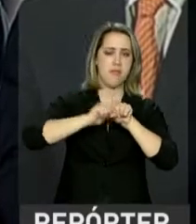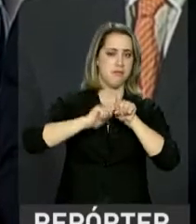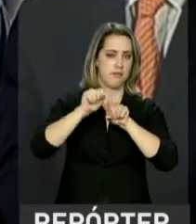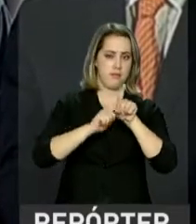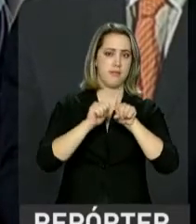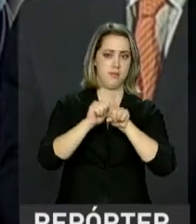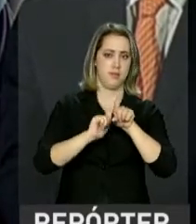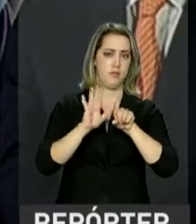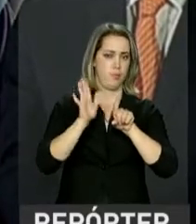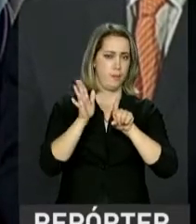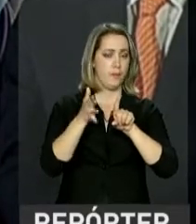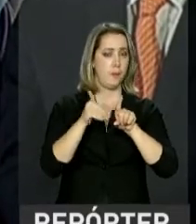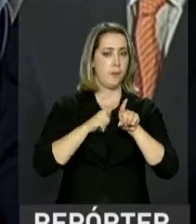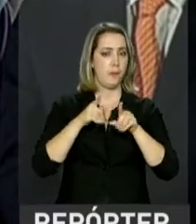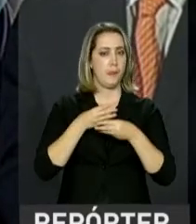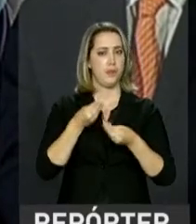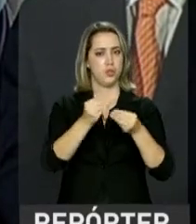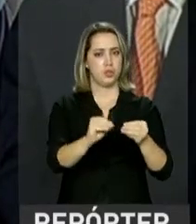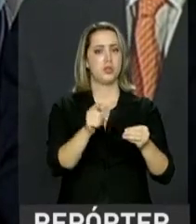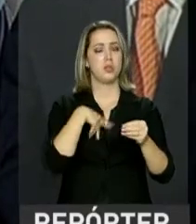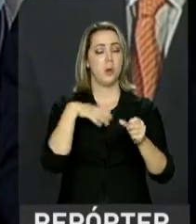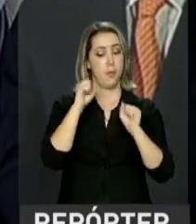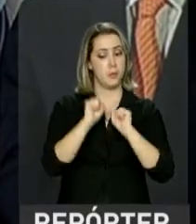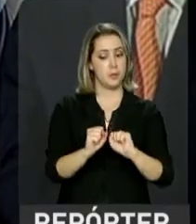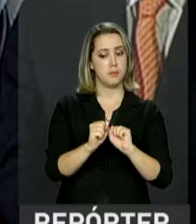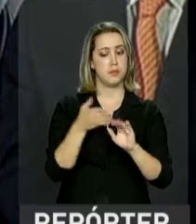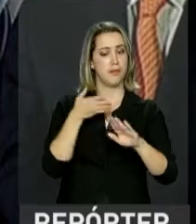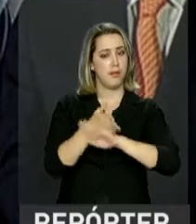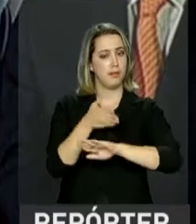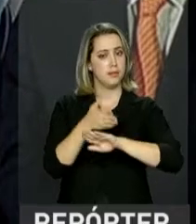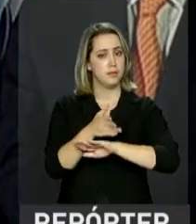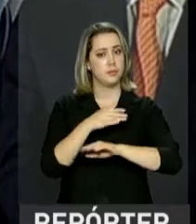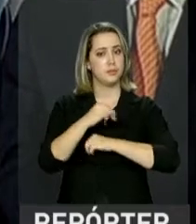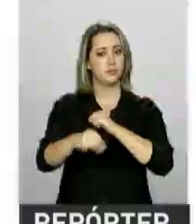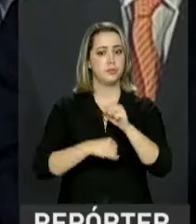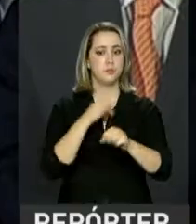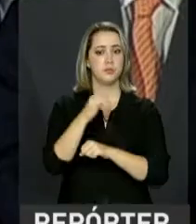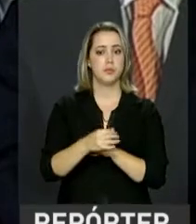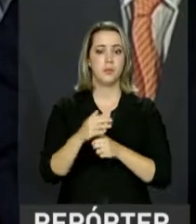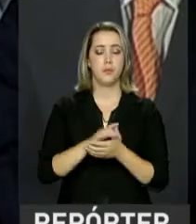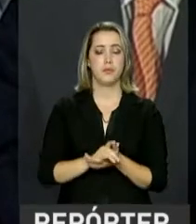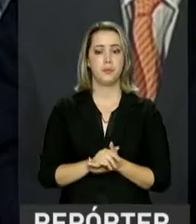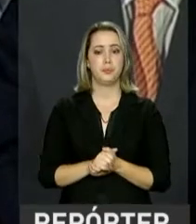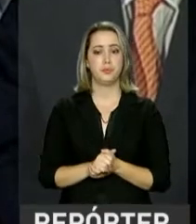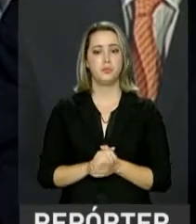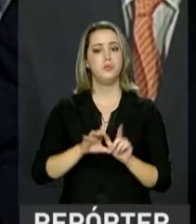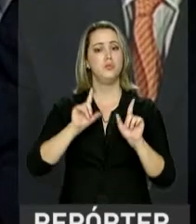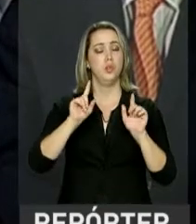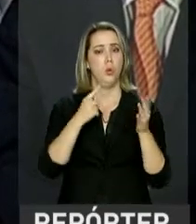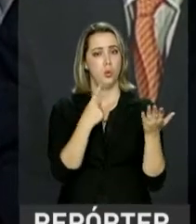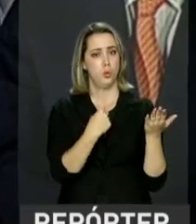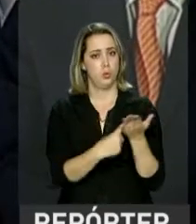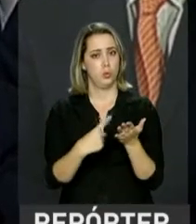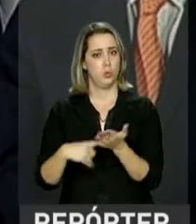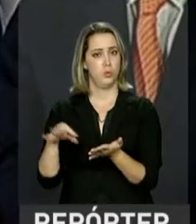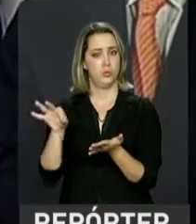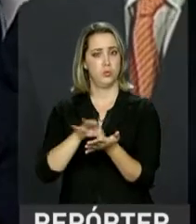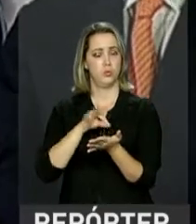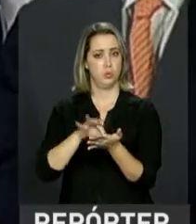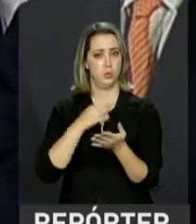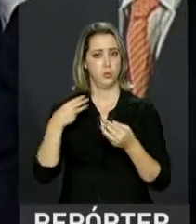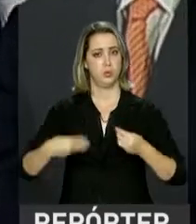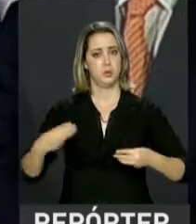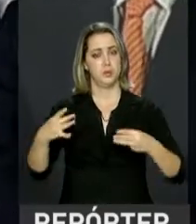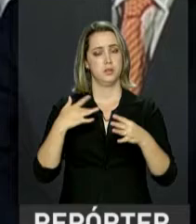eles dotados de equipamentos que permitirão o acesso à banda larga um convênio assinado com o ministério da saúde que